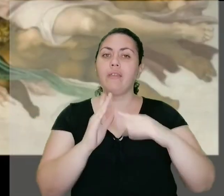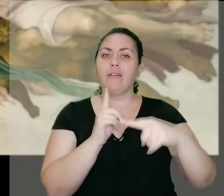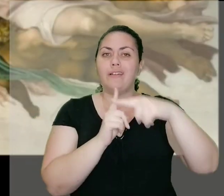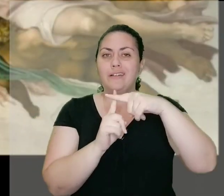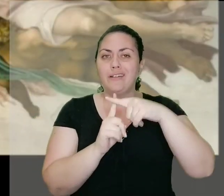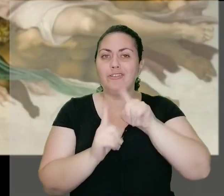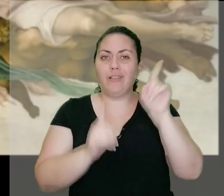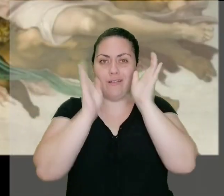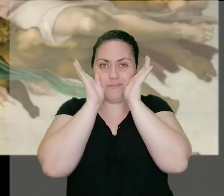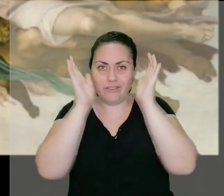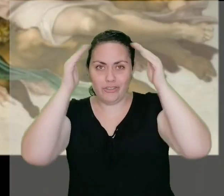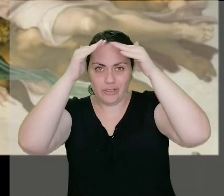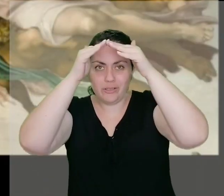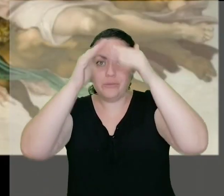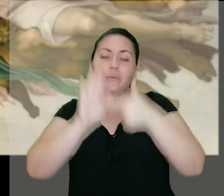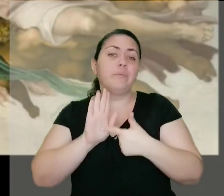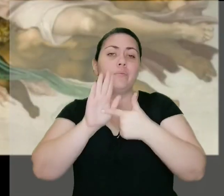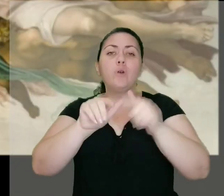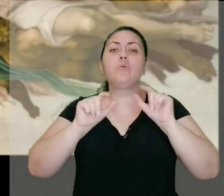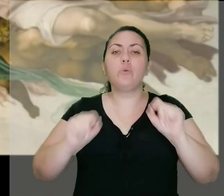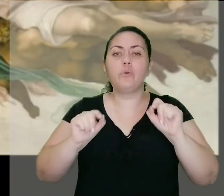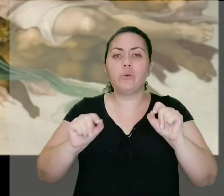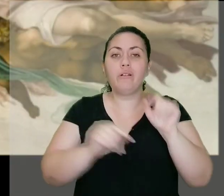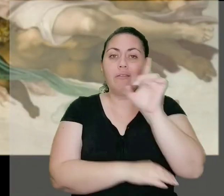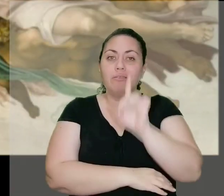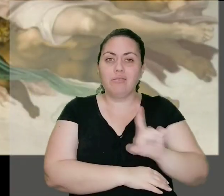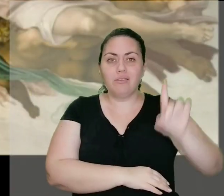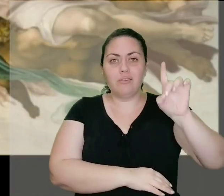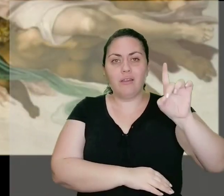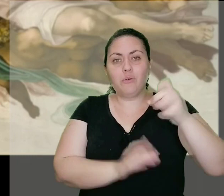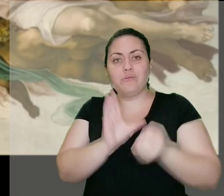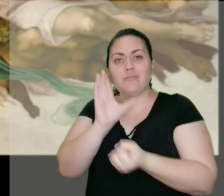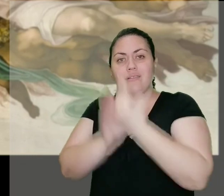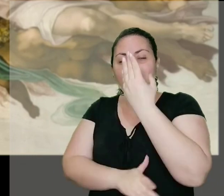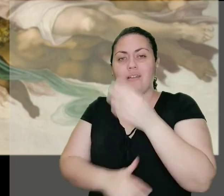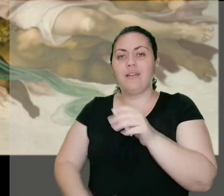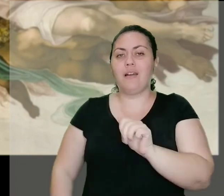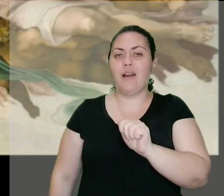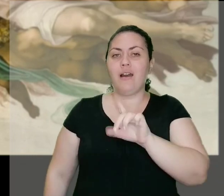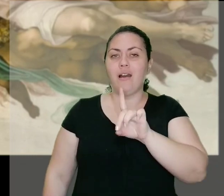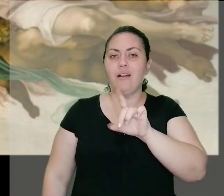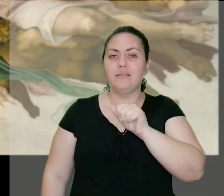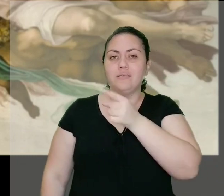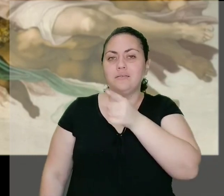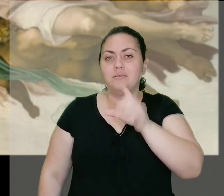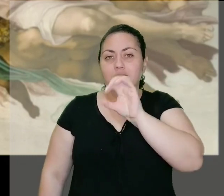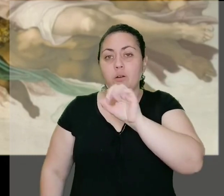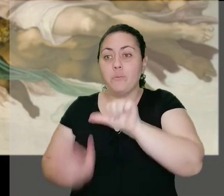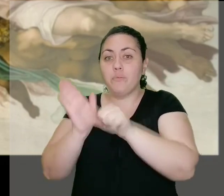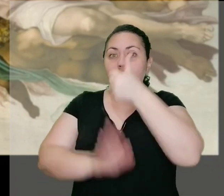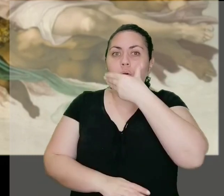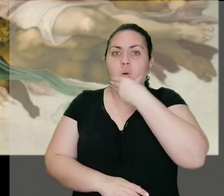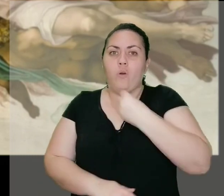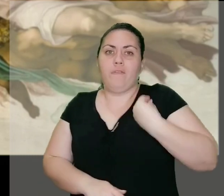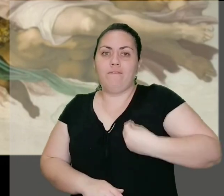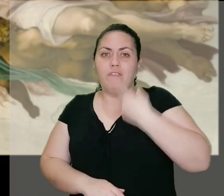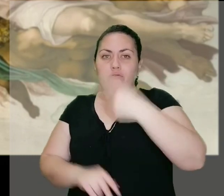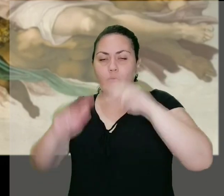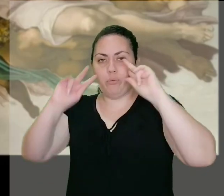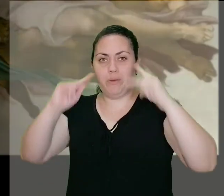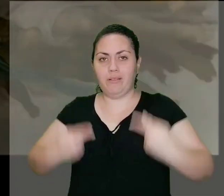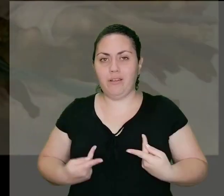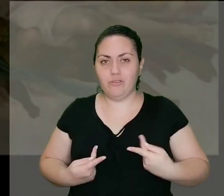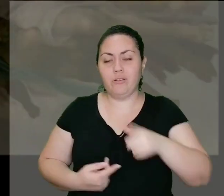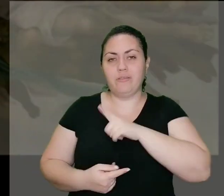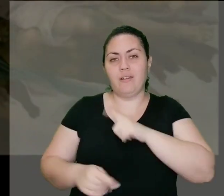Vaticano, e a cena representa um episódio no qual Deus cria Adão, o primeiro homem a povoar a humanidade. Adão, no